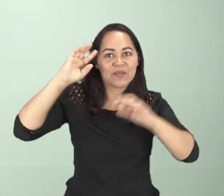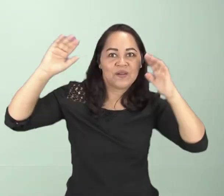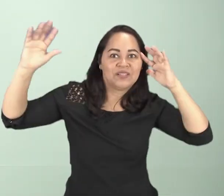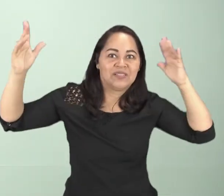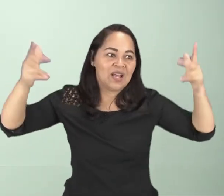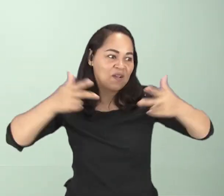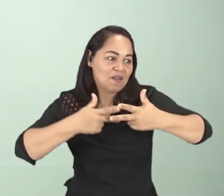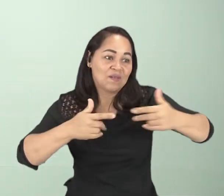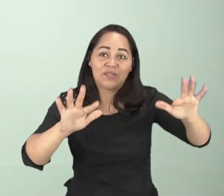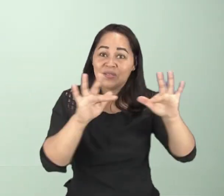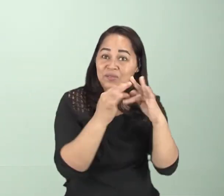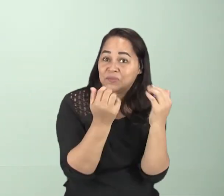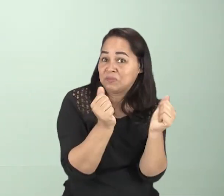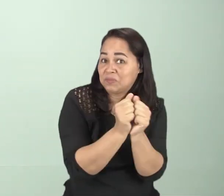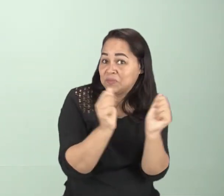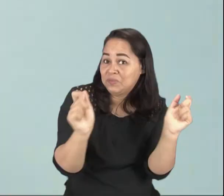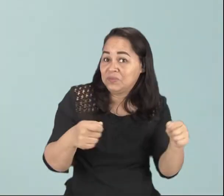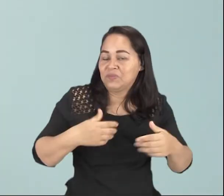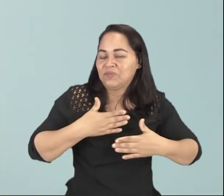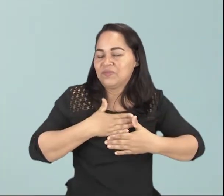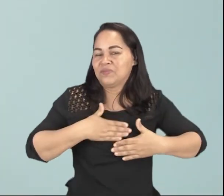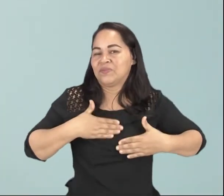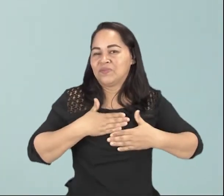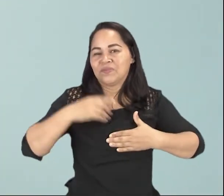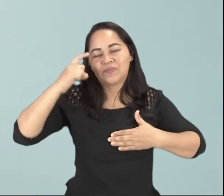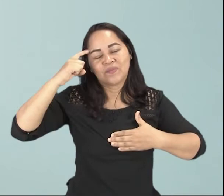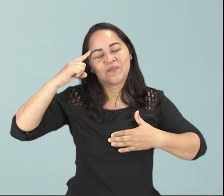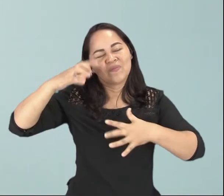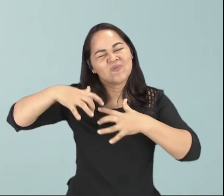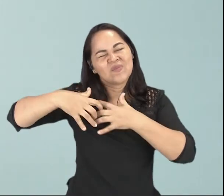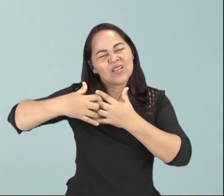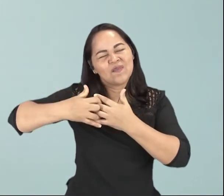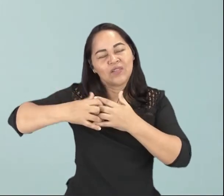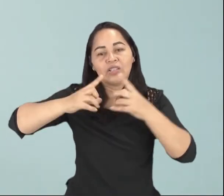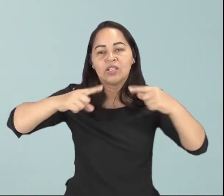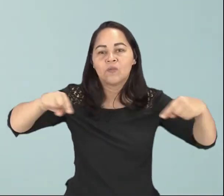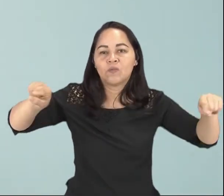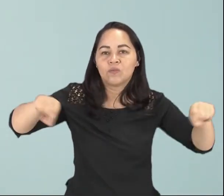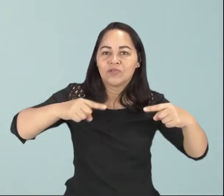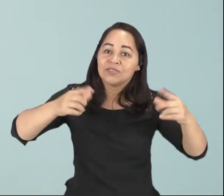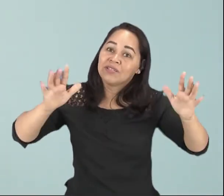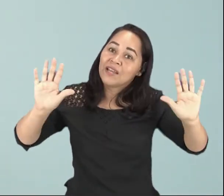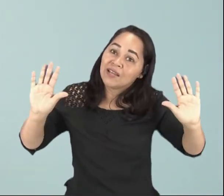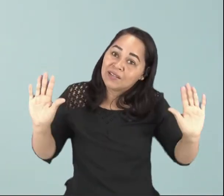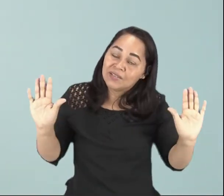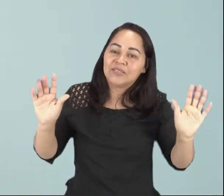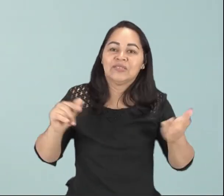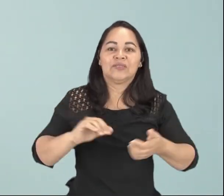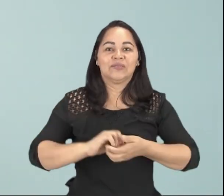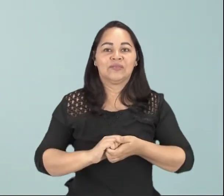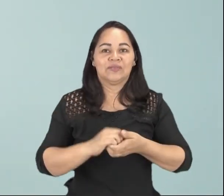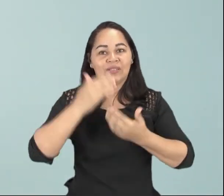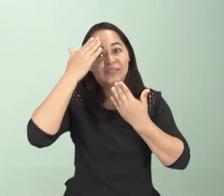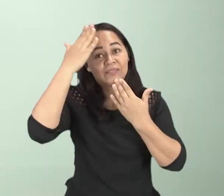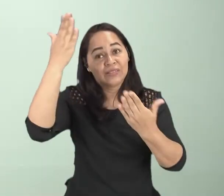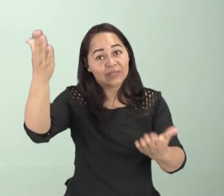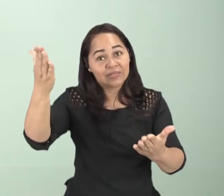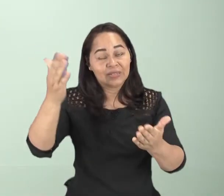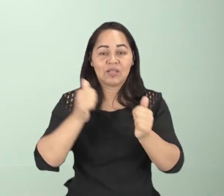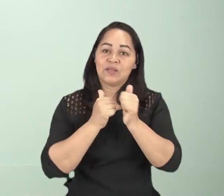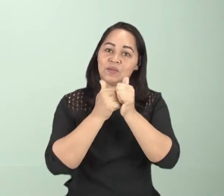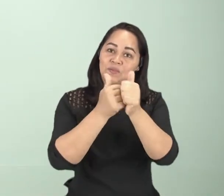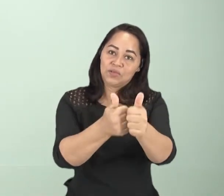sua imaginação. E é algo que vai gerar um bem-estar, reflita na letra da música. E é isso, pessoal, olha só. Agradeço a todos